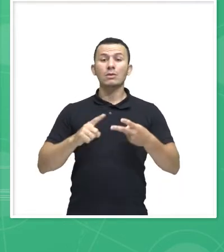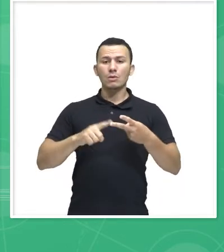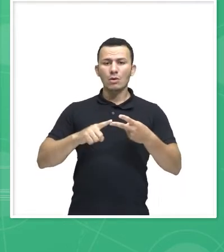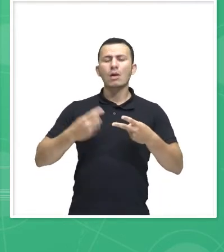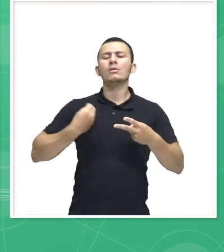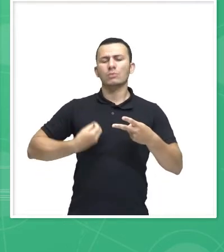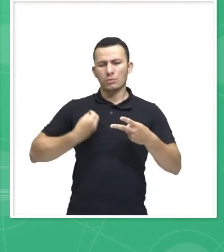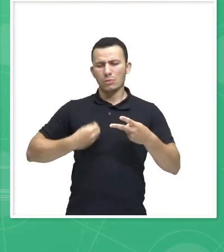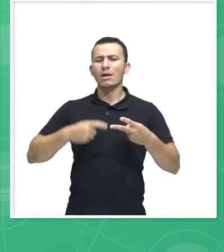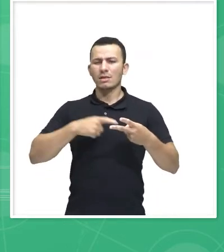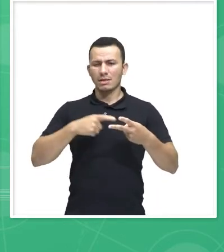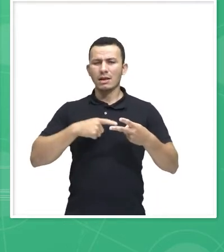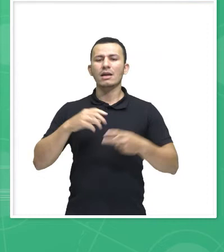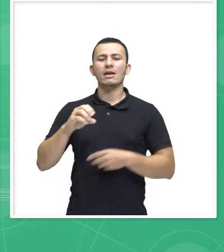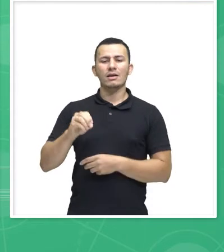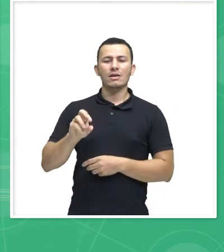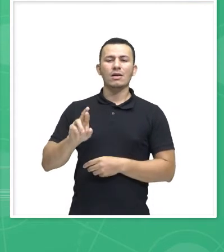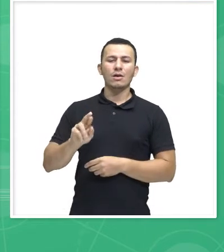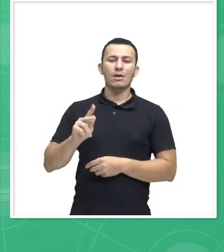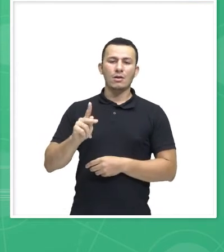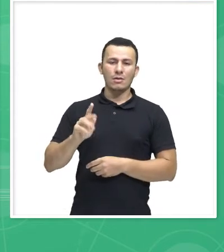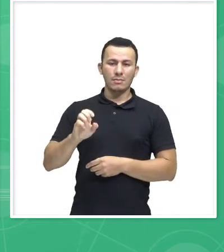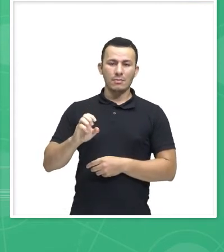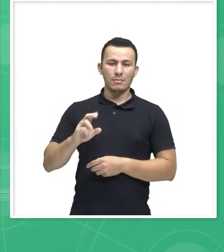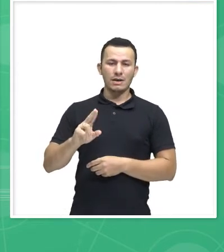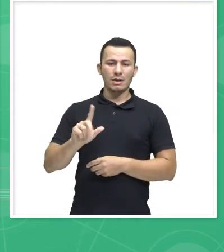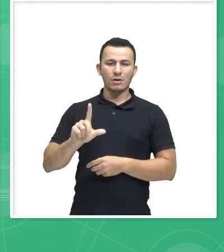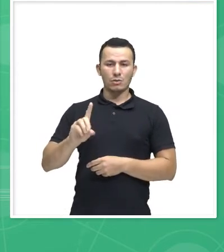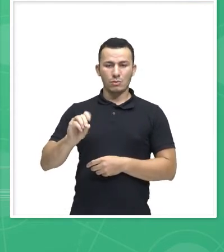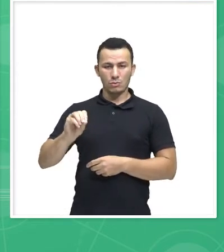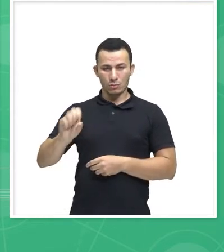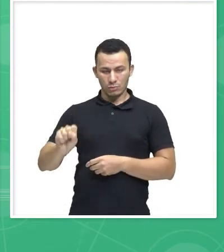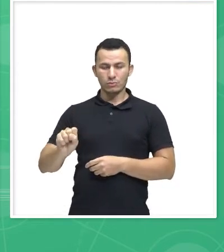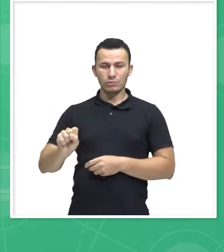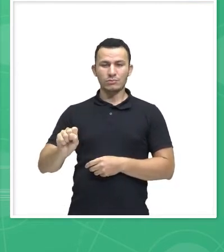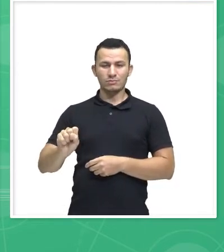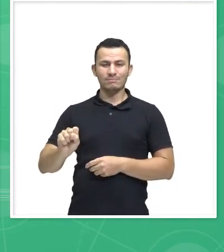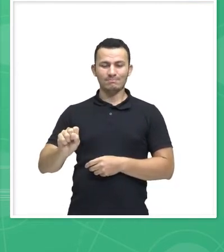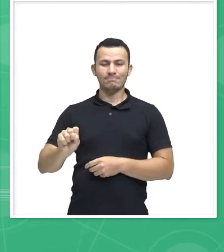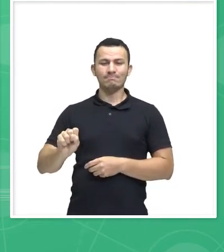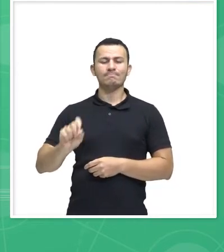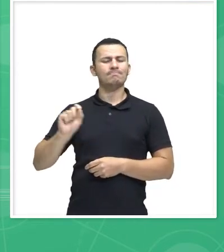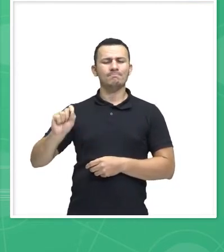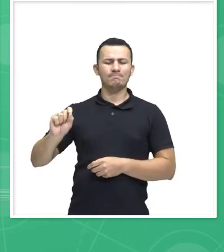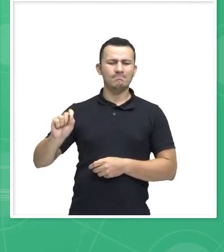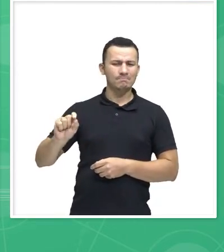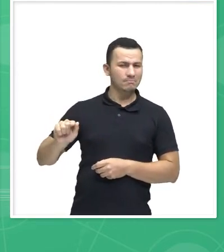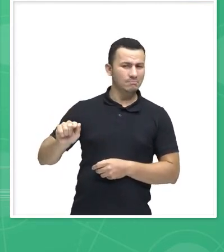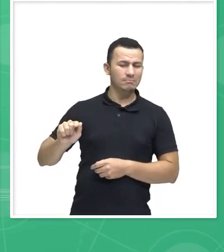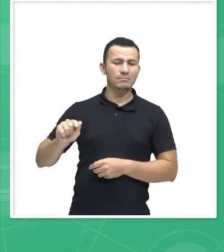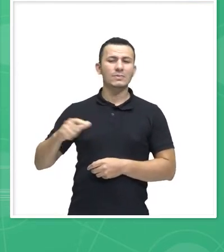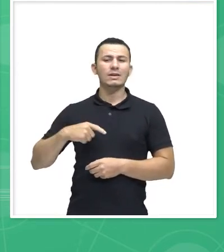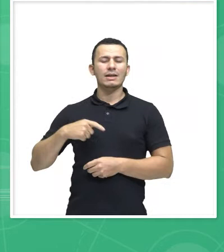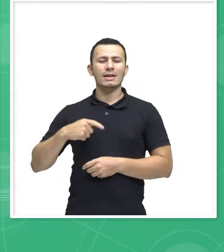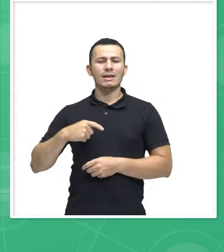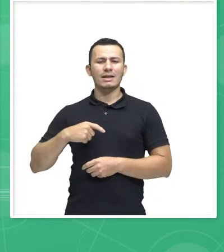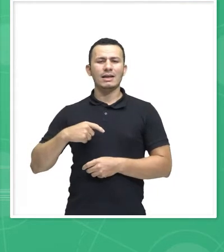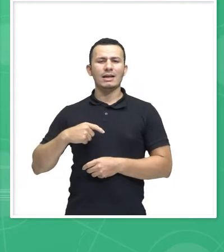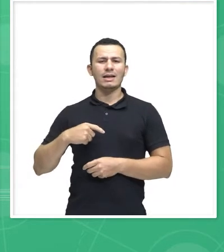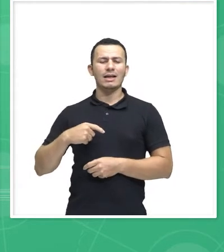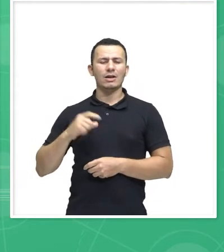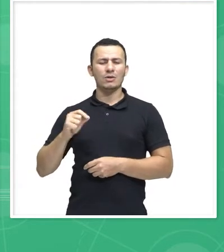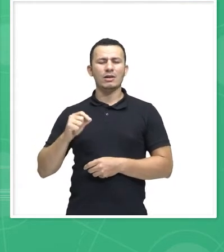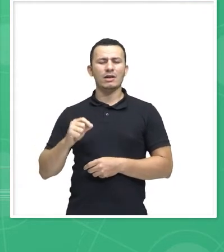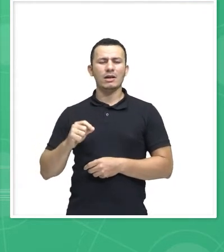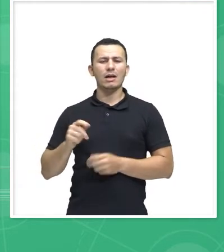o opérculo que a justamente essa e é como se fosse aquele papo ali aquela